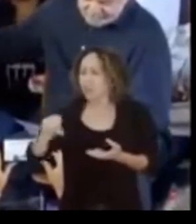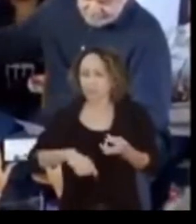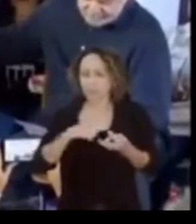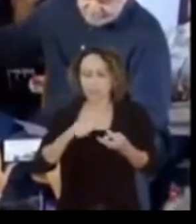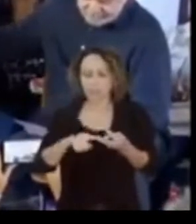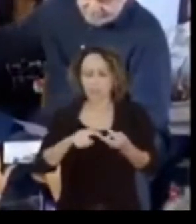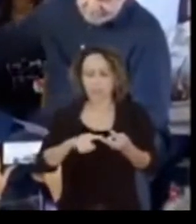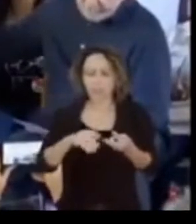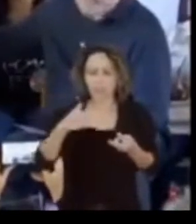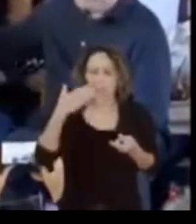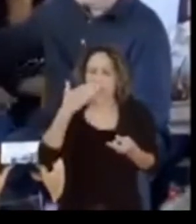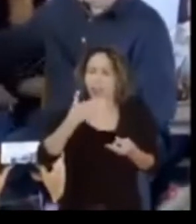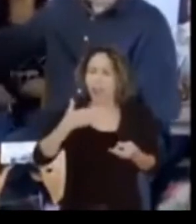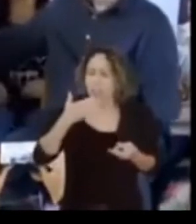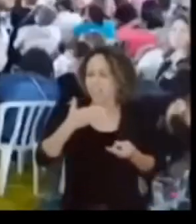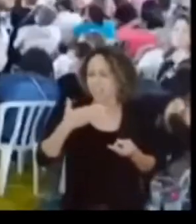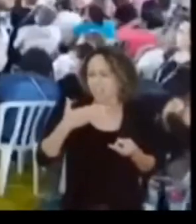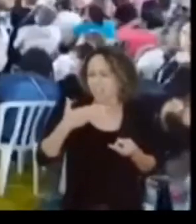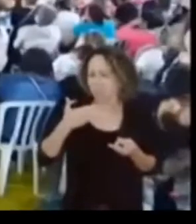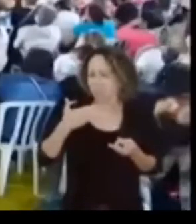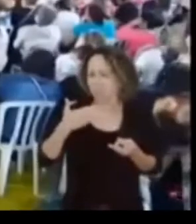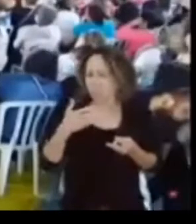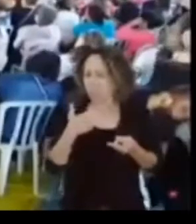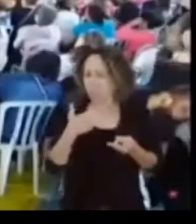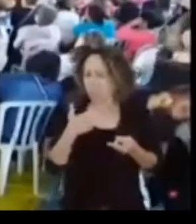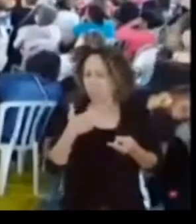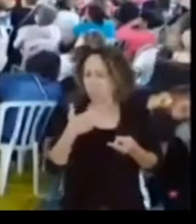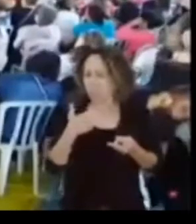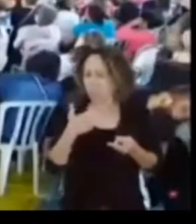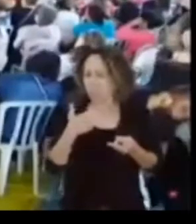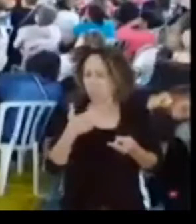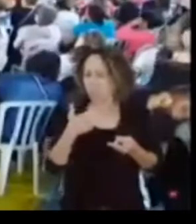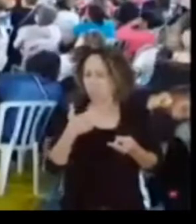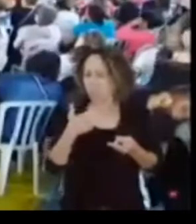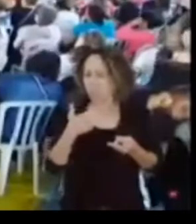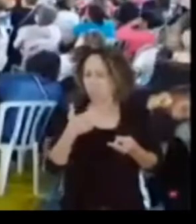nosso açúcar? Do mel da nossa abelha, que é a produção...